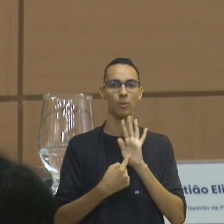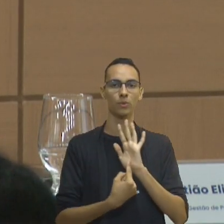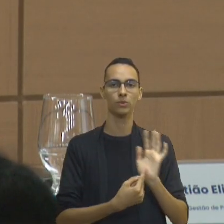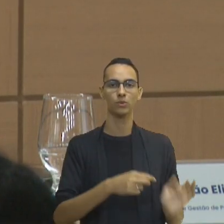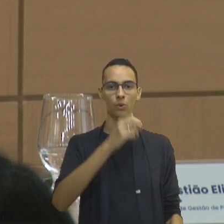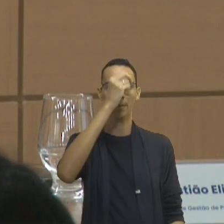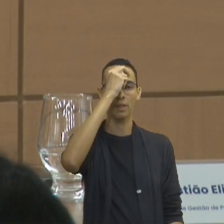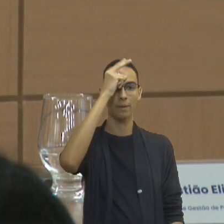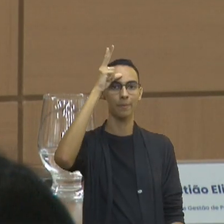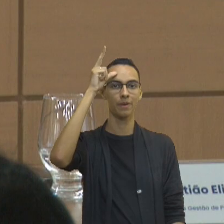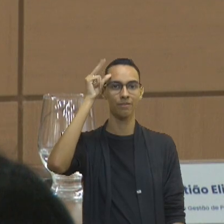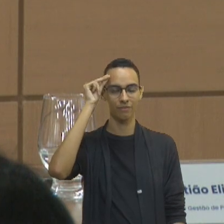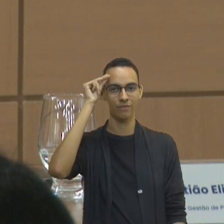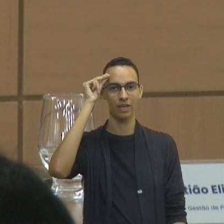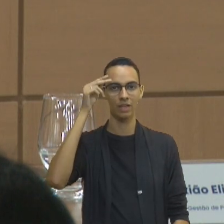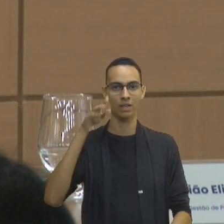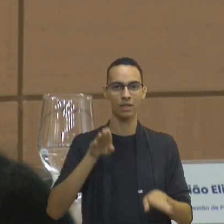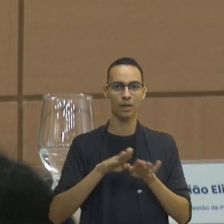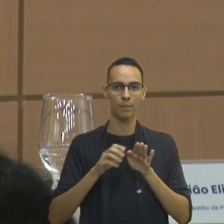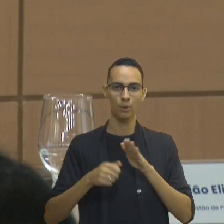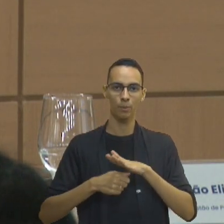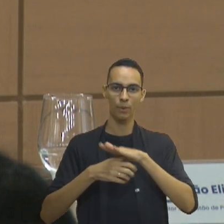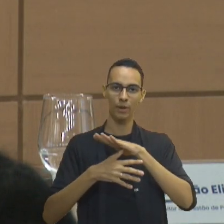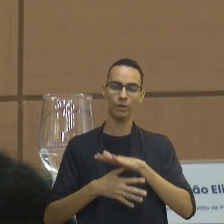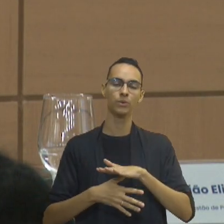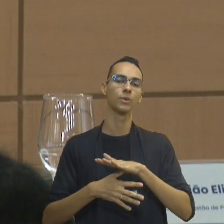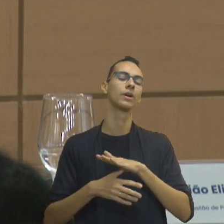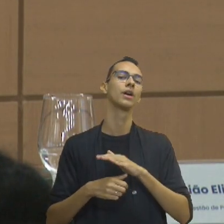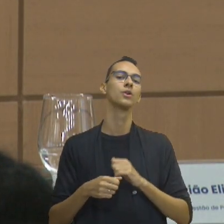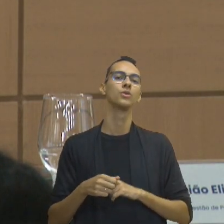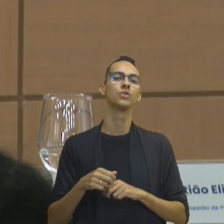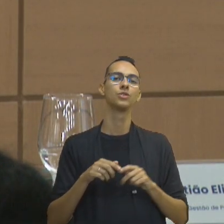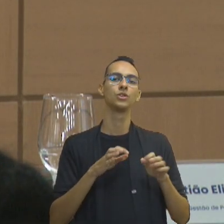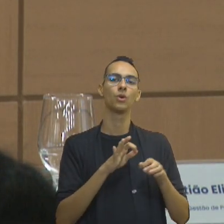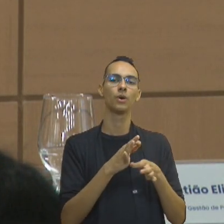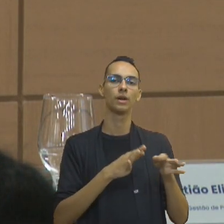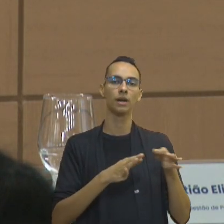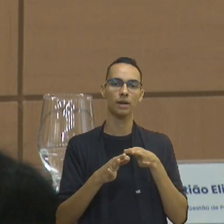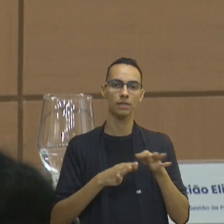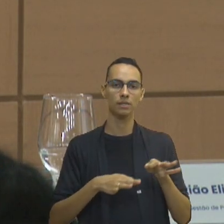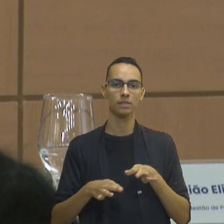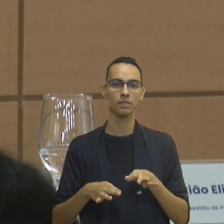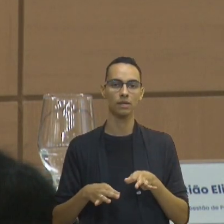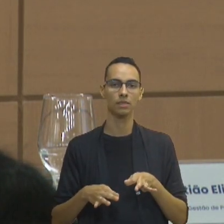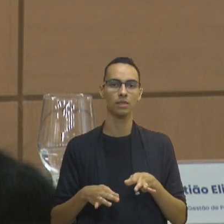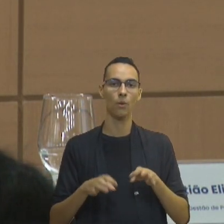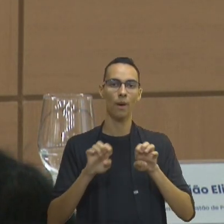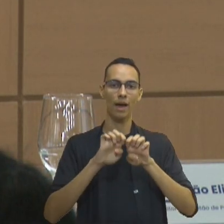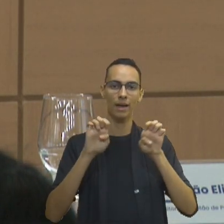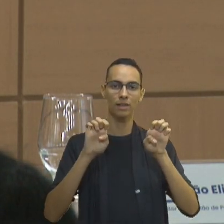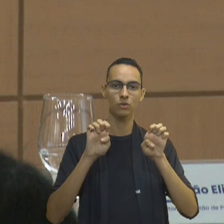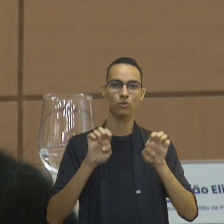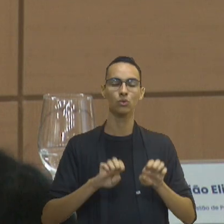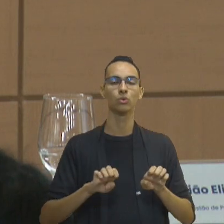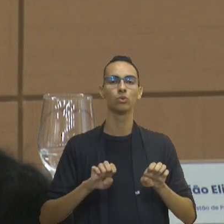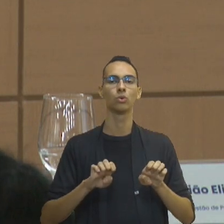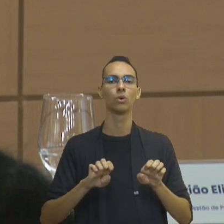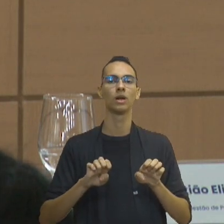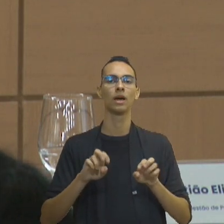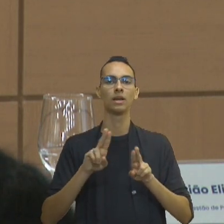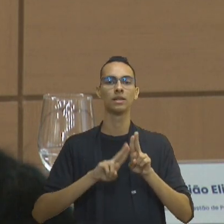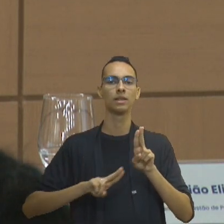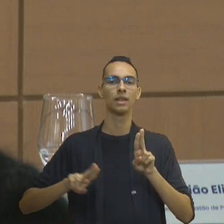e pelo pró-reitor de planejamento, sobre as estruturas da universidade, a sua manutenção, o investimento,